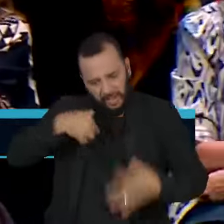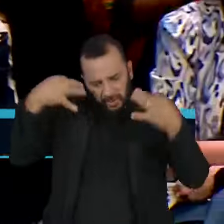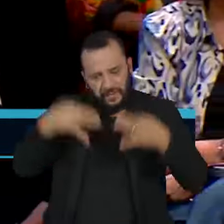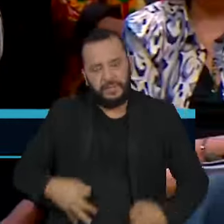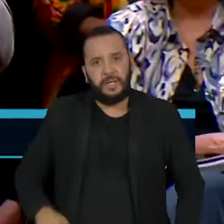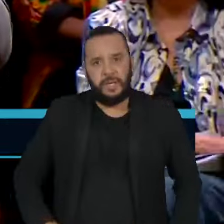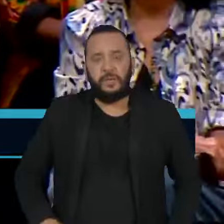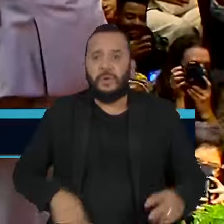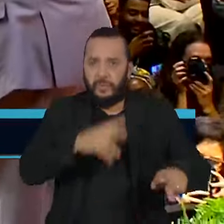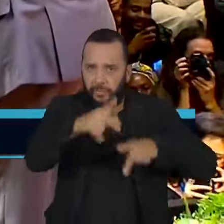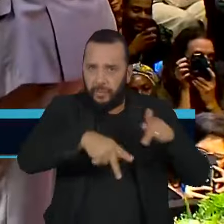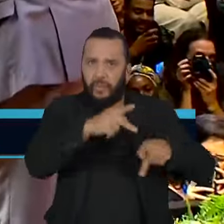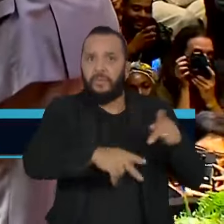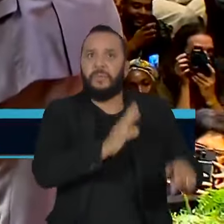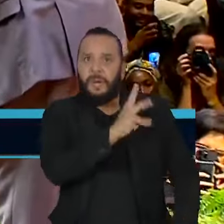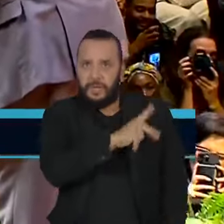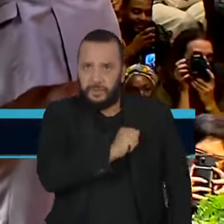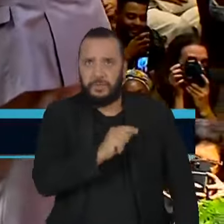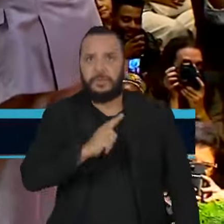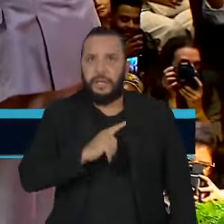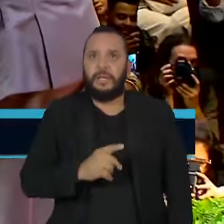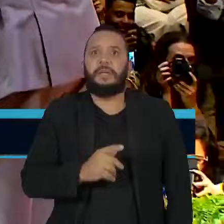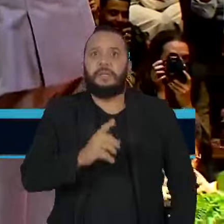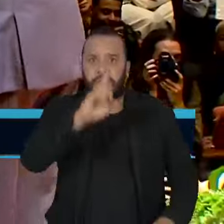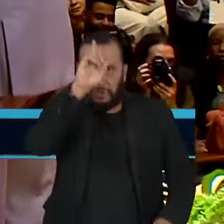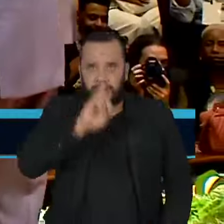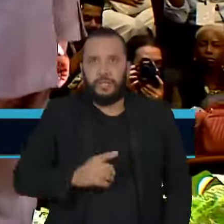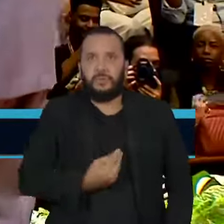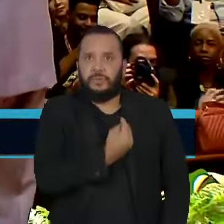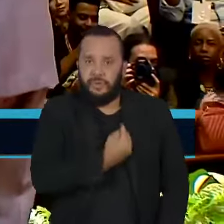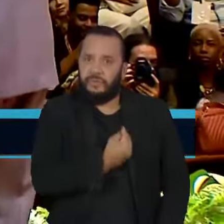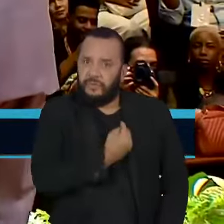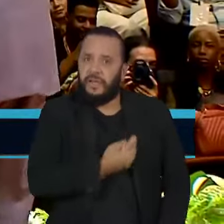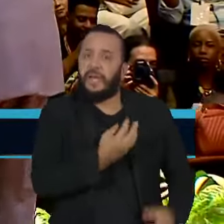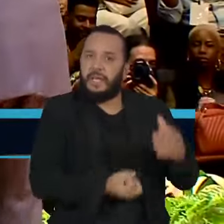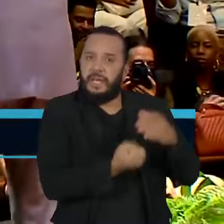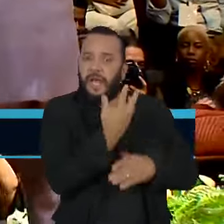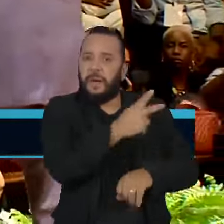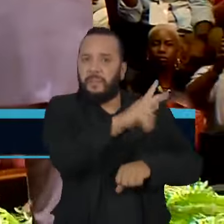povo palestino tem o direito de viver, de criar o seu país.